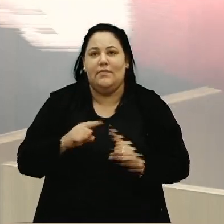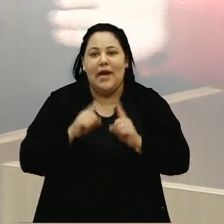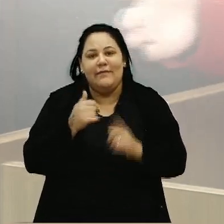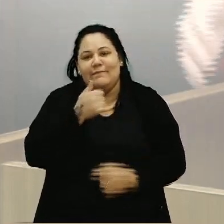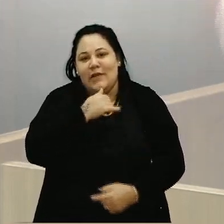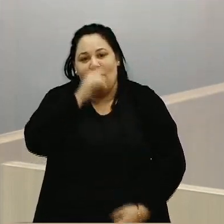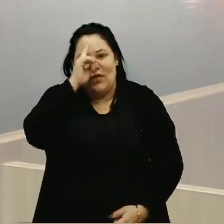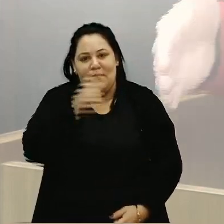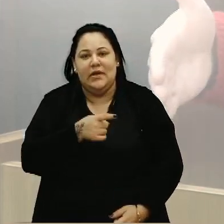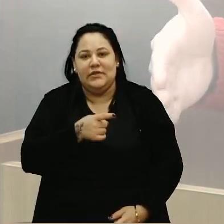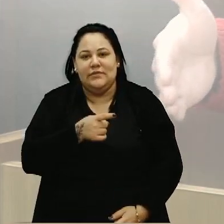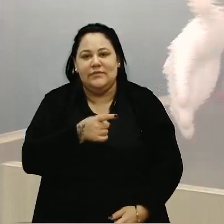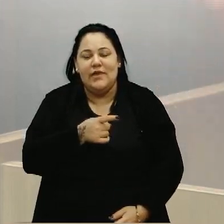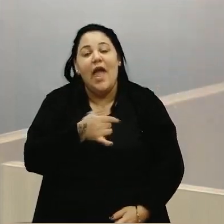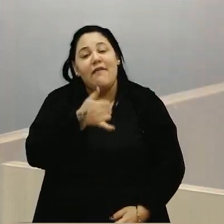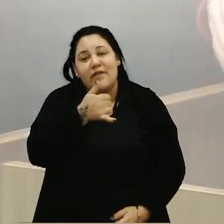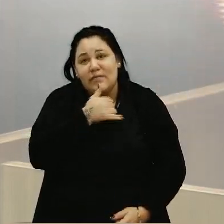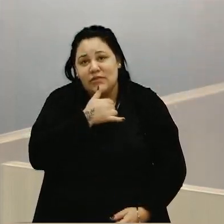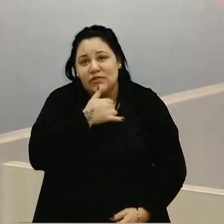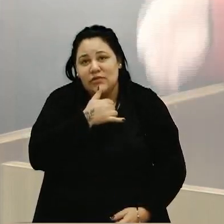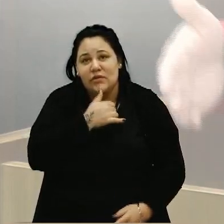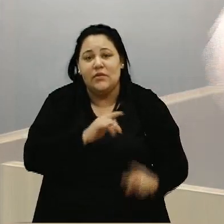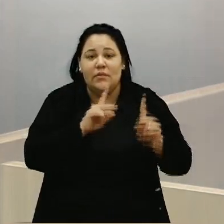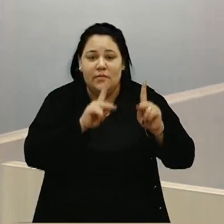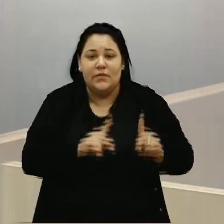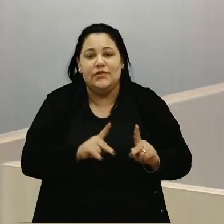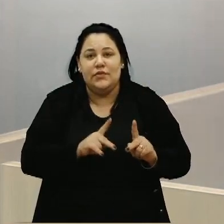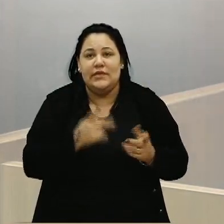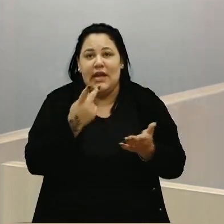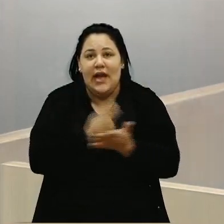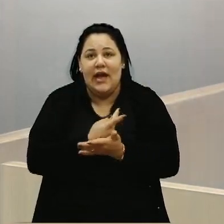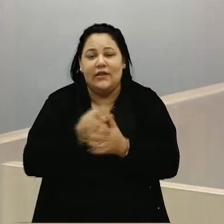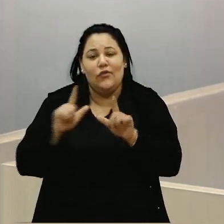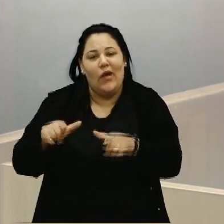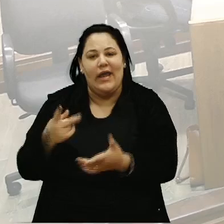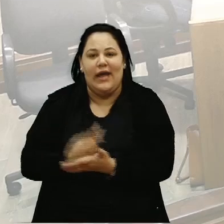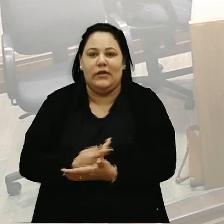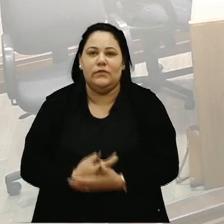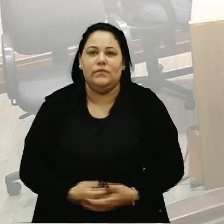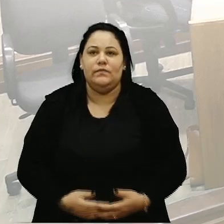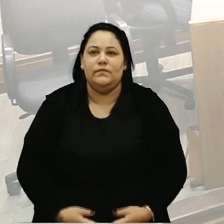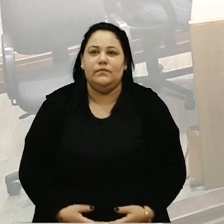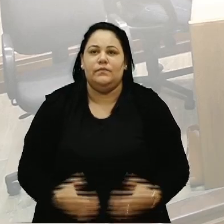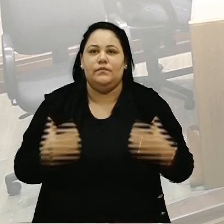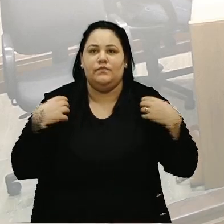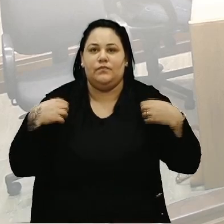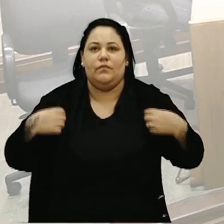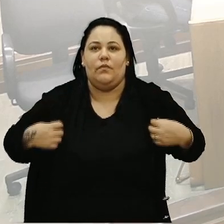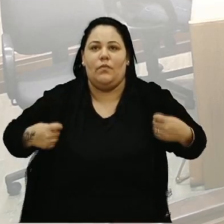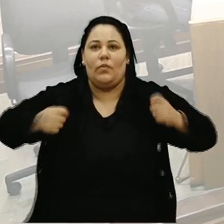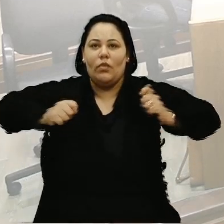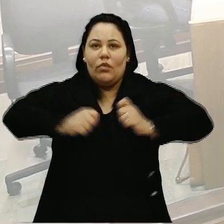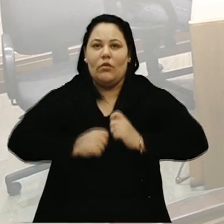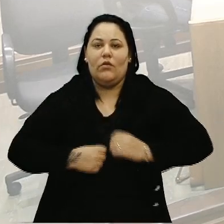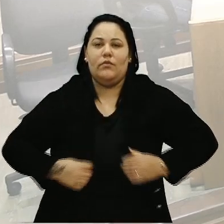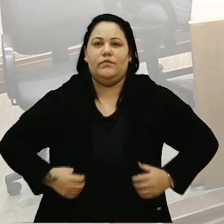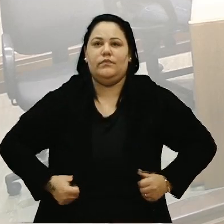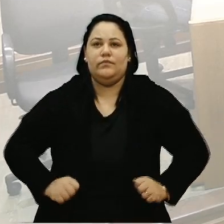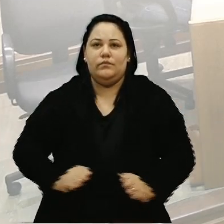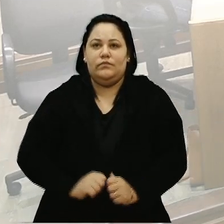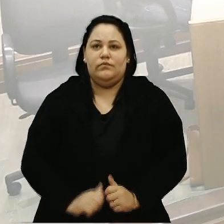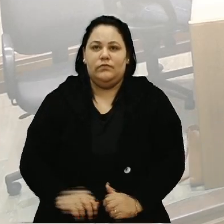E infelizmente pessoas incompetentes em lugares ineficazes. Seu parte, por gentileza. Não, vereador, eu me